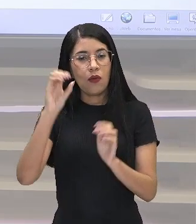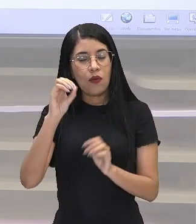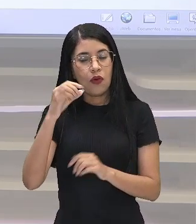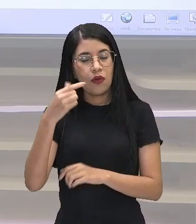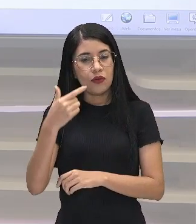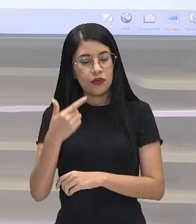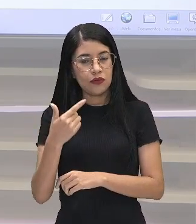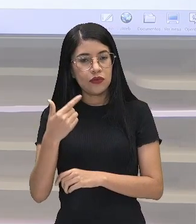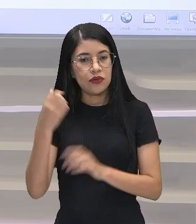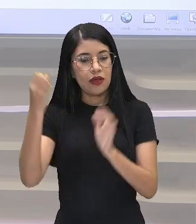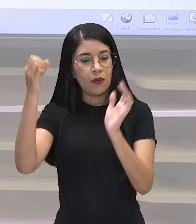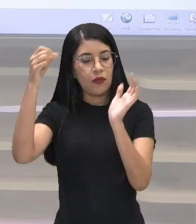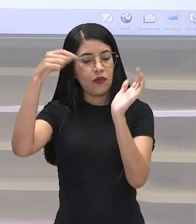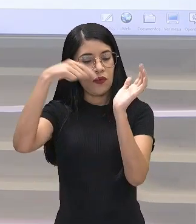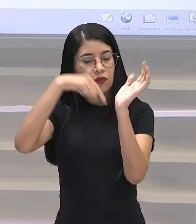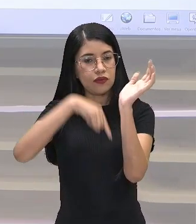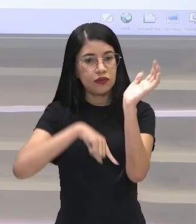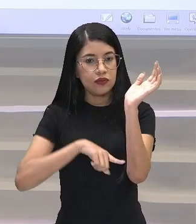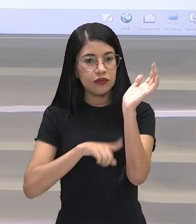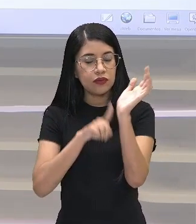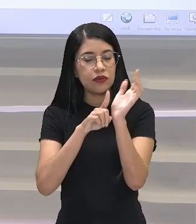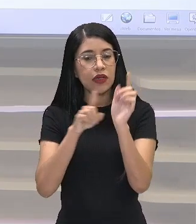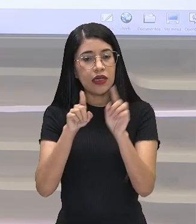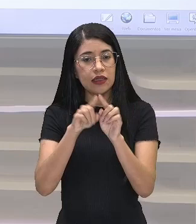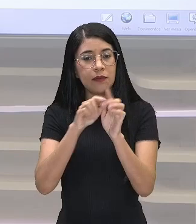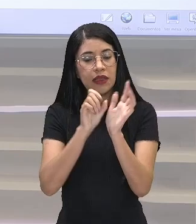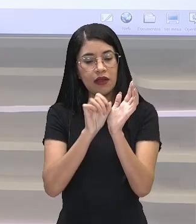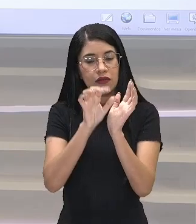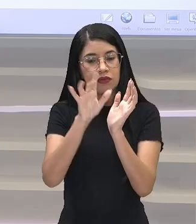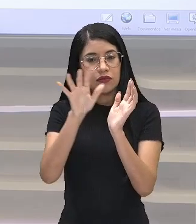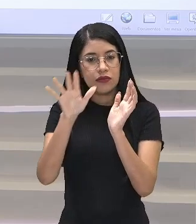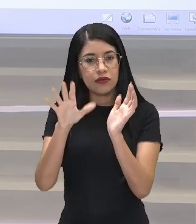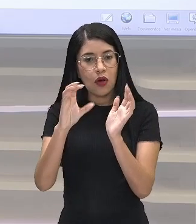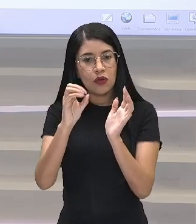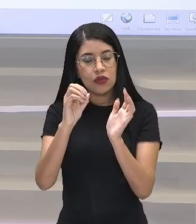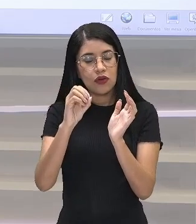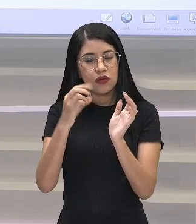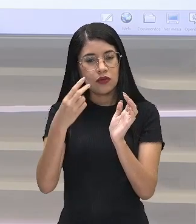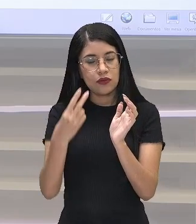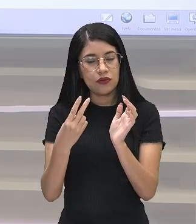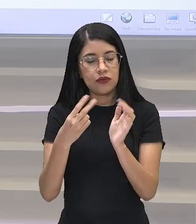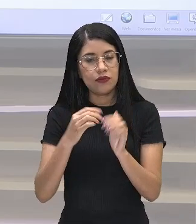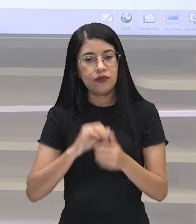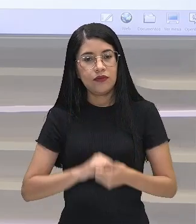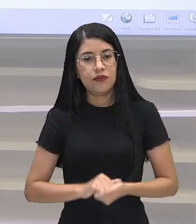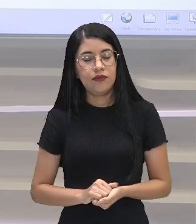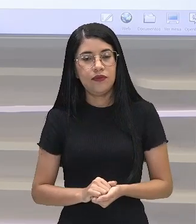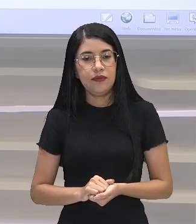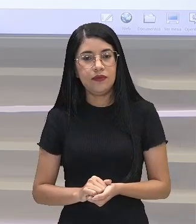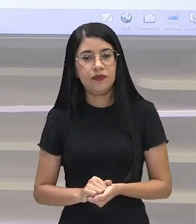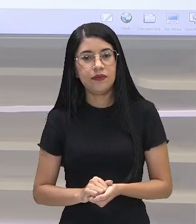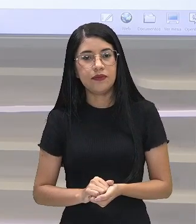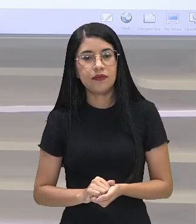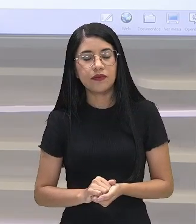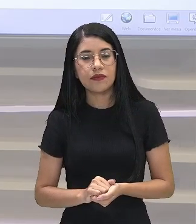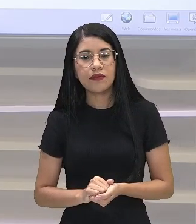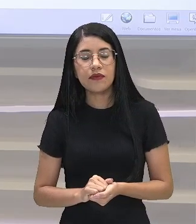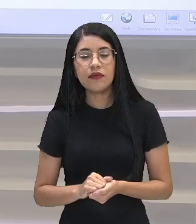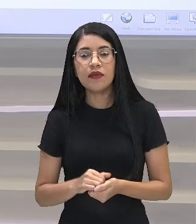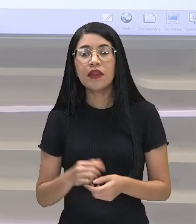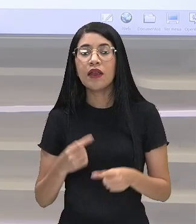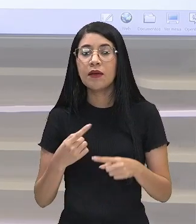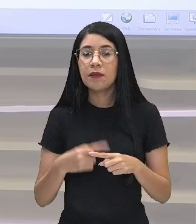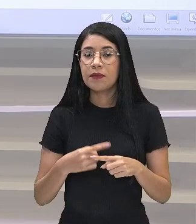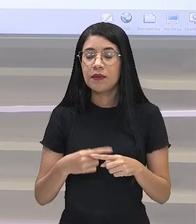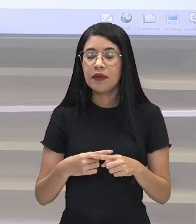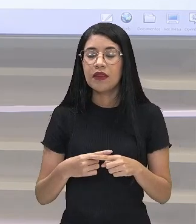oxigênio, mas elas também liberam uma grande quantidade de gás carbônico. E é por isso também que é importante que os